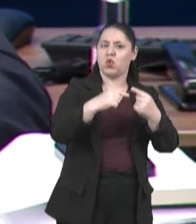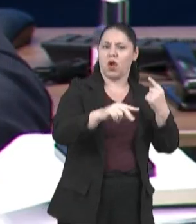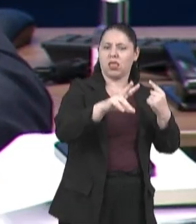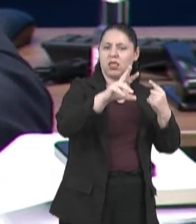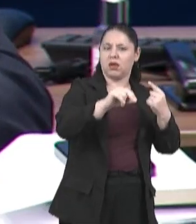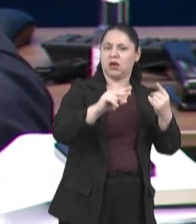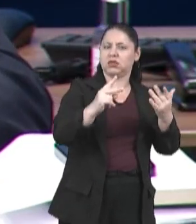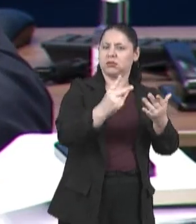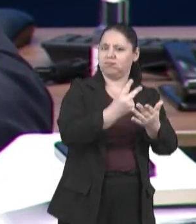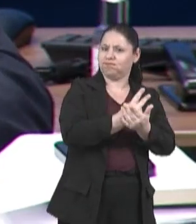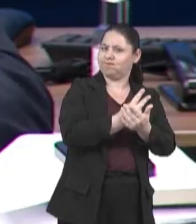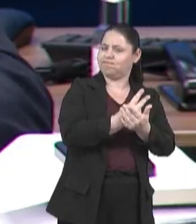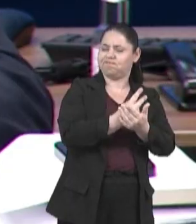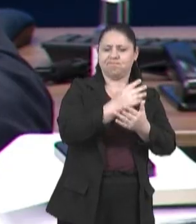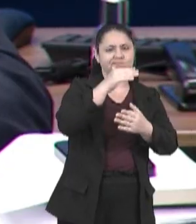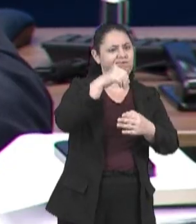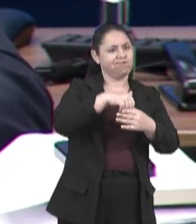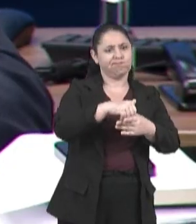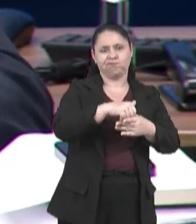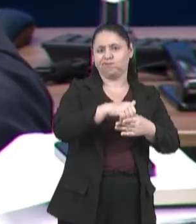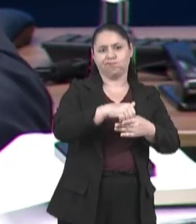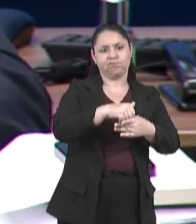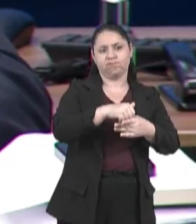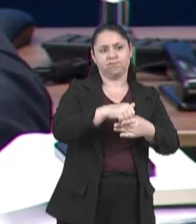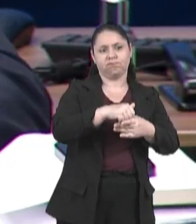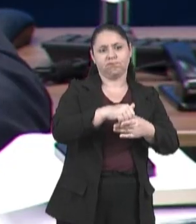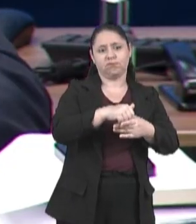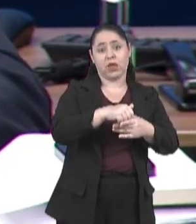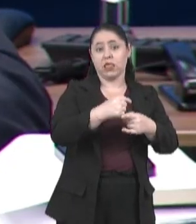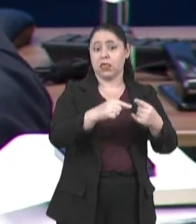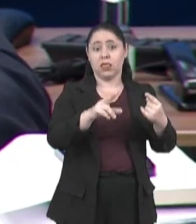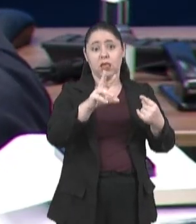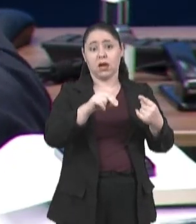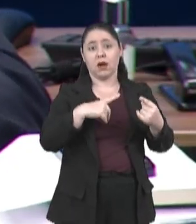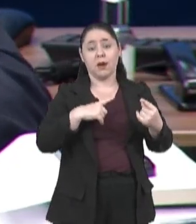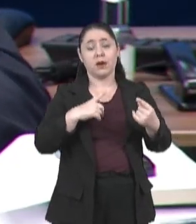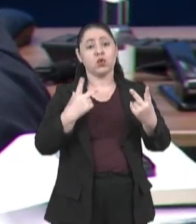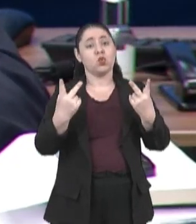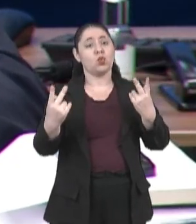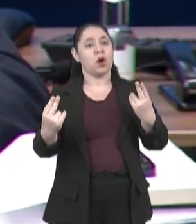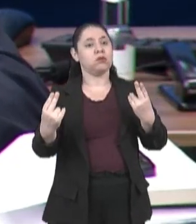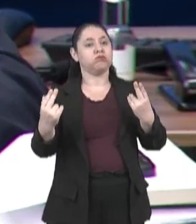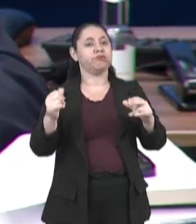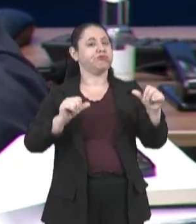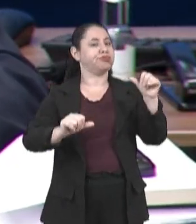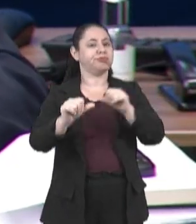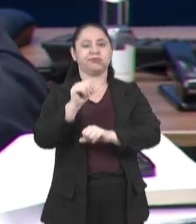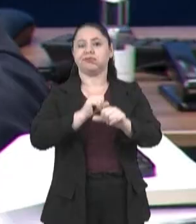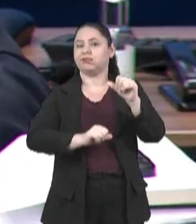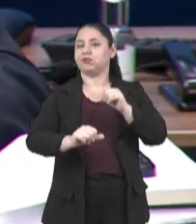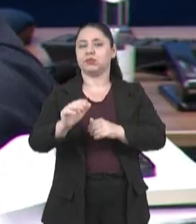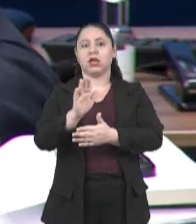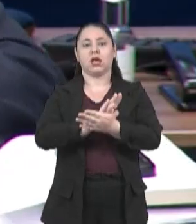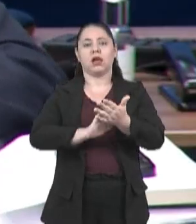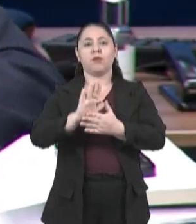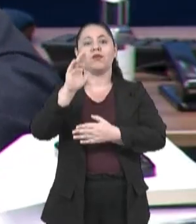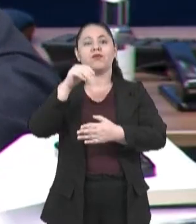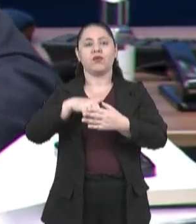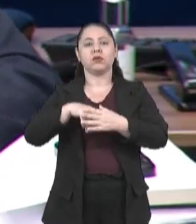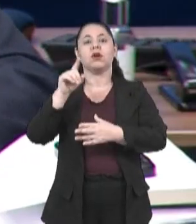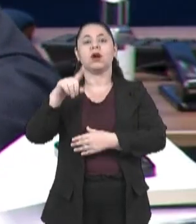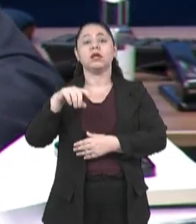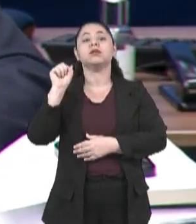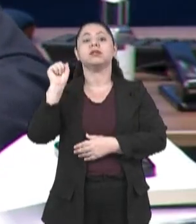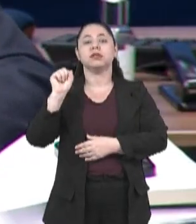achamos que não é importante para o Estado, nós vamos votar contra. Então, a nossa posição não mudou, presidente, mas o meu voto